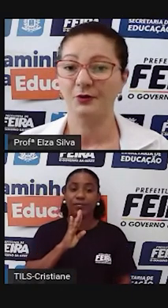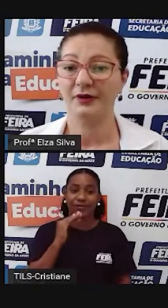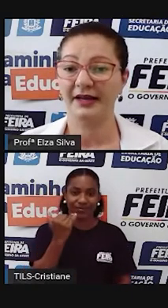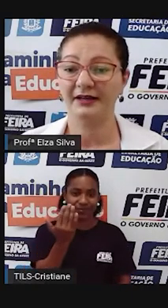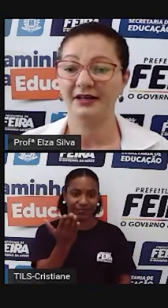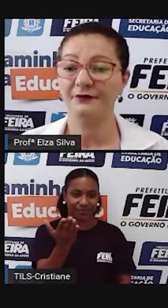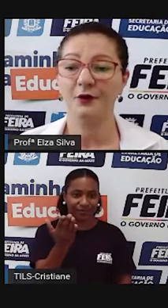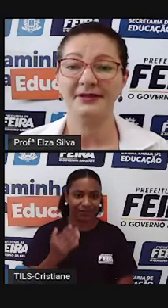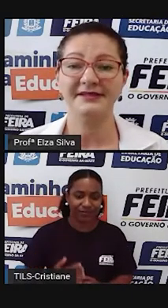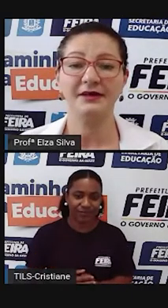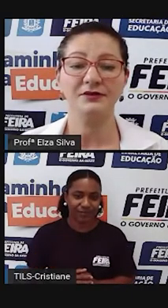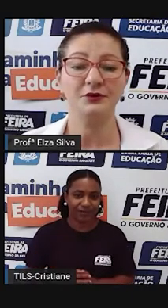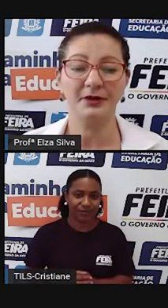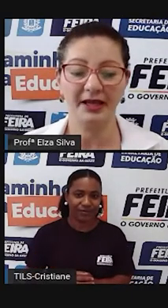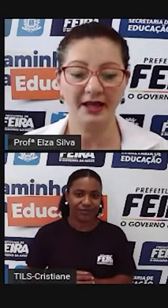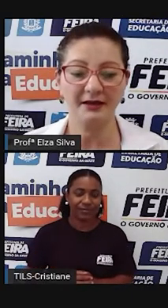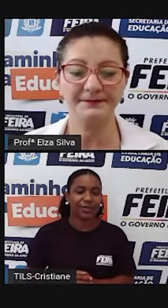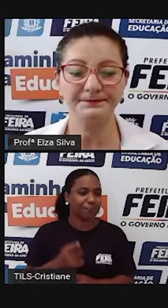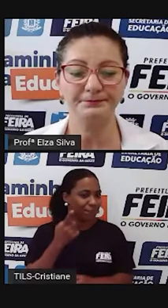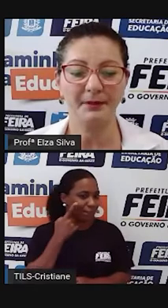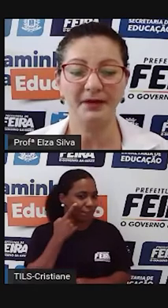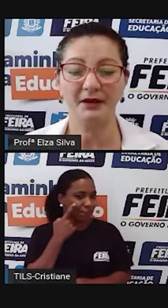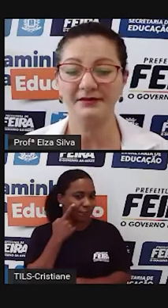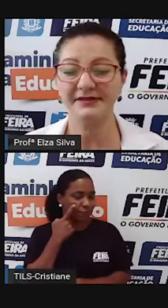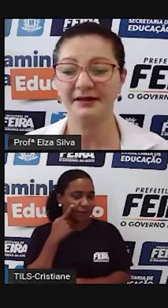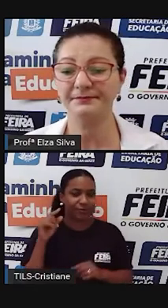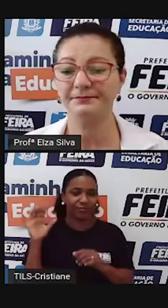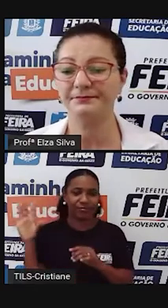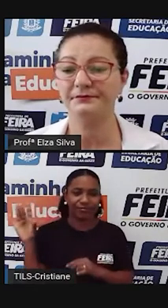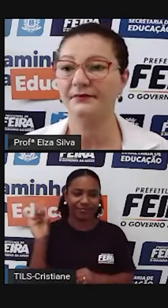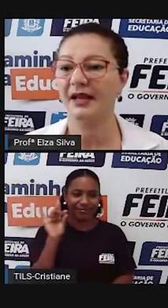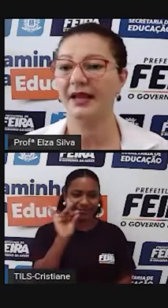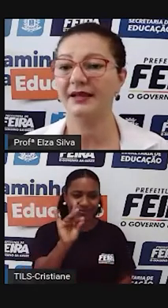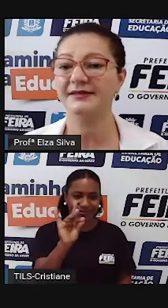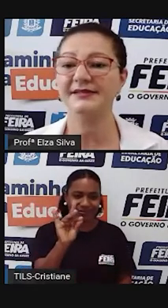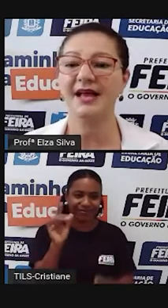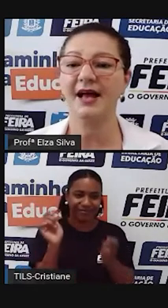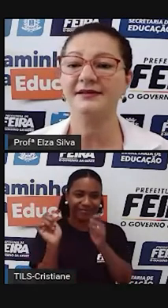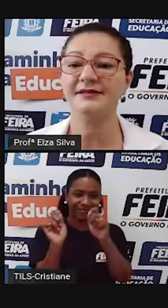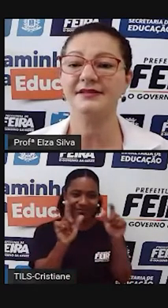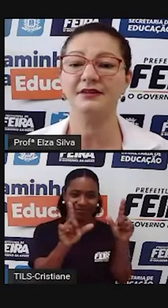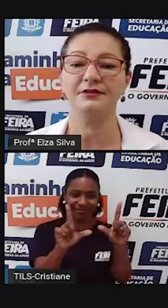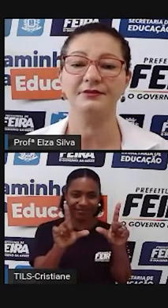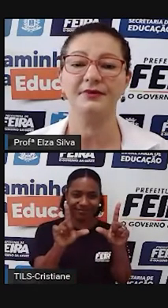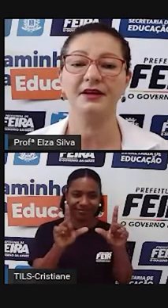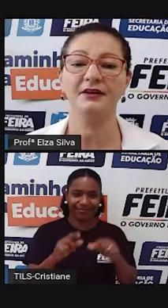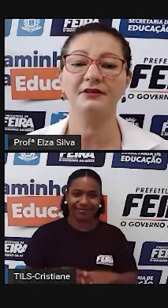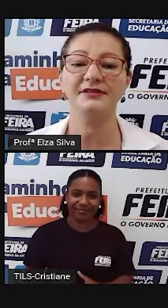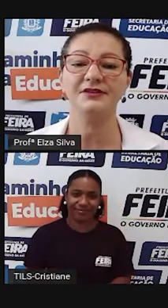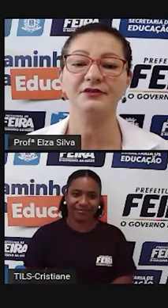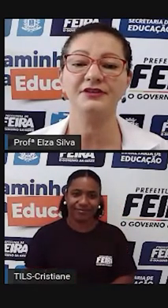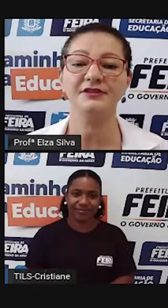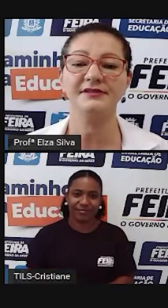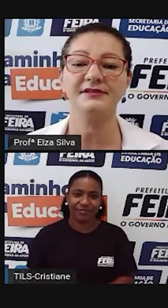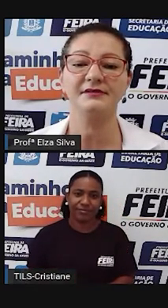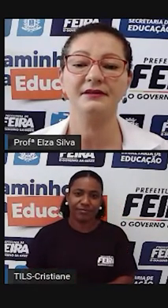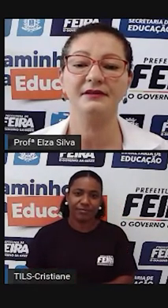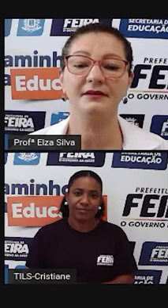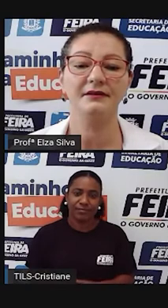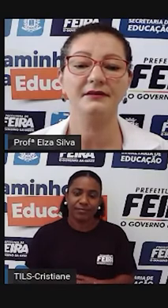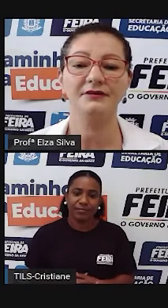Vamos procurar aqui informação sobre ela. Beyoncé is a singer. Here,